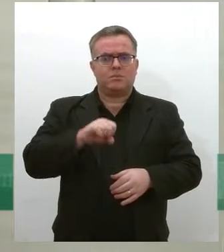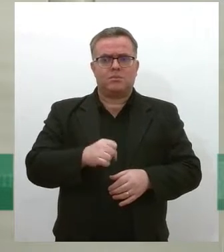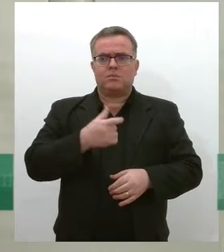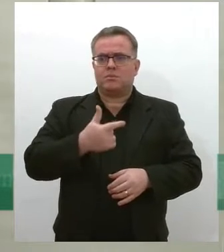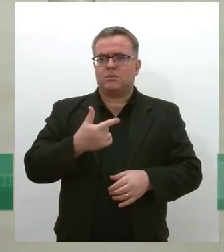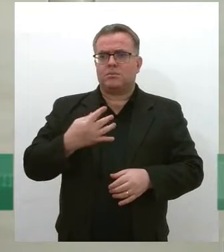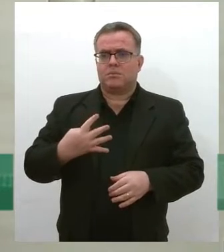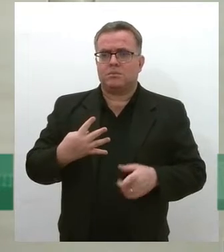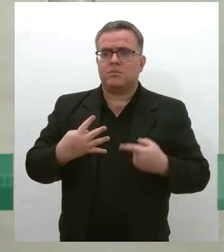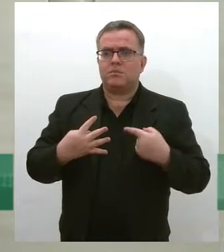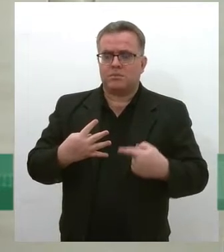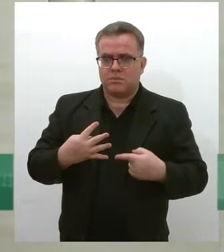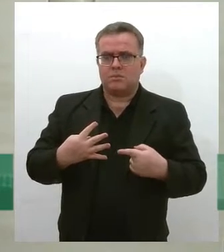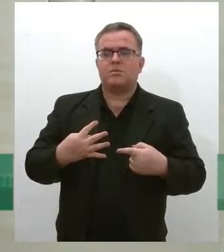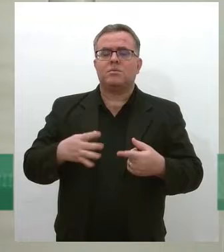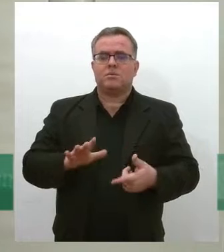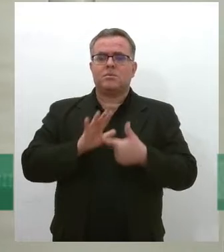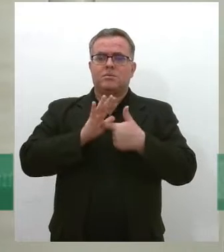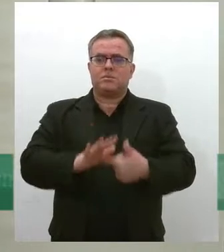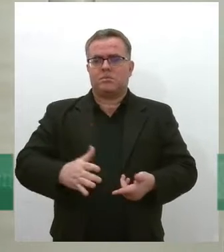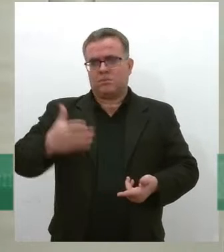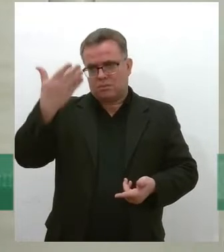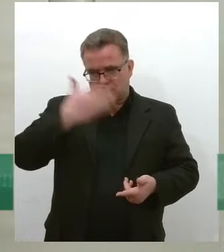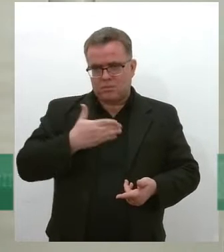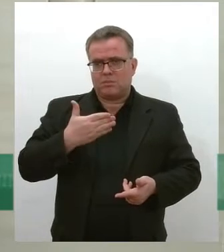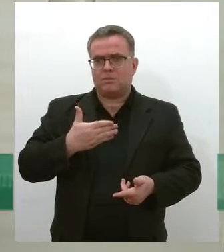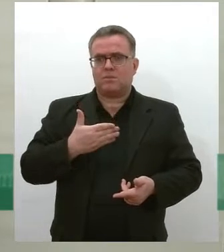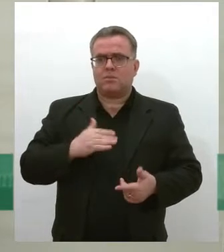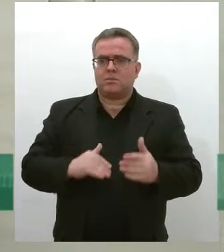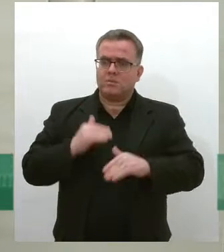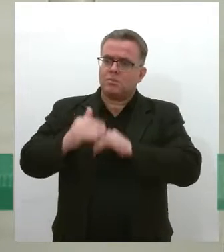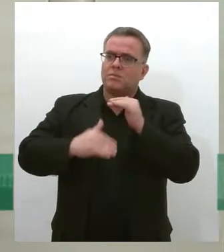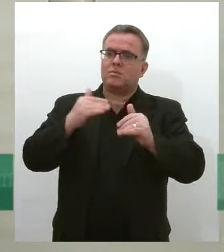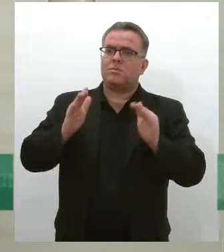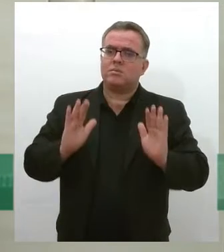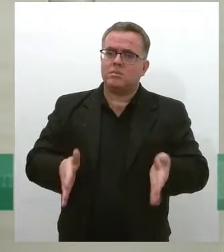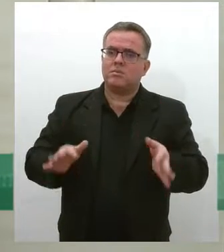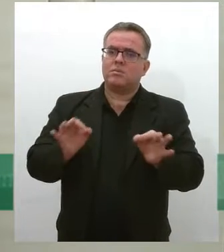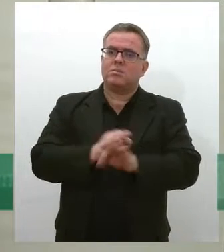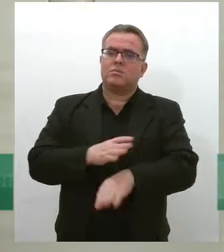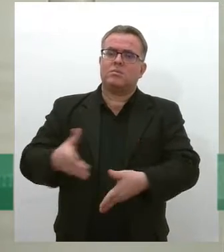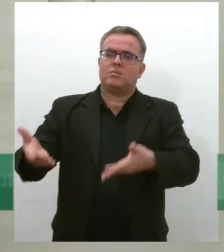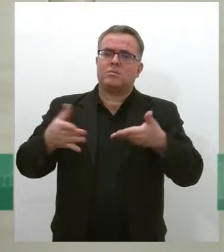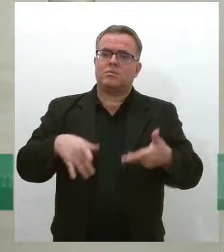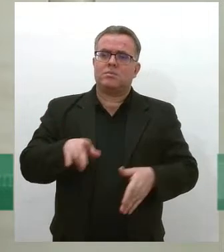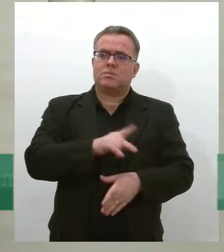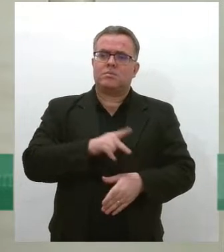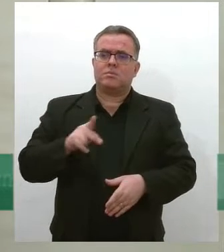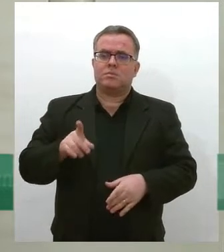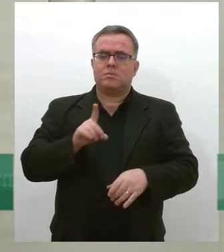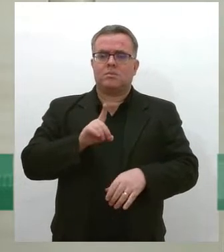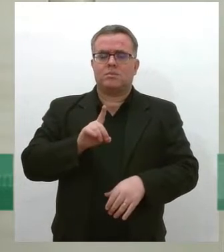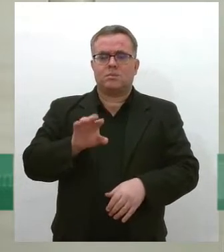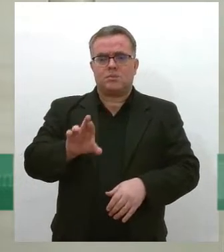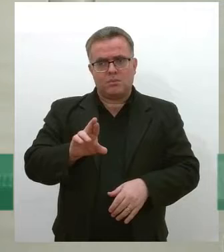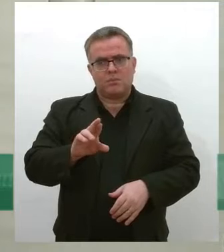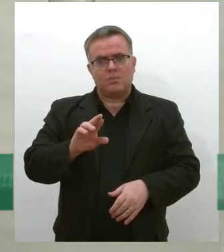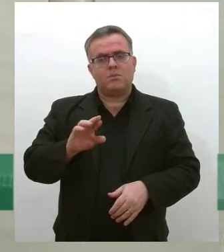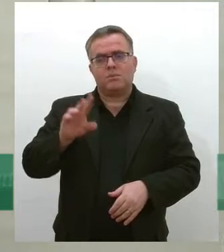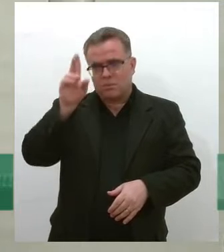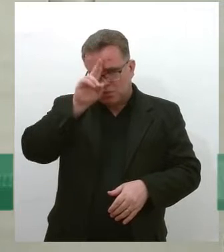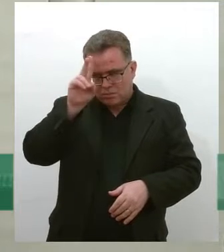dos resultados aí de todo esse processo. E para isso, nós recebemos hoje a professora doutora em História, Edna Maria